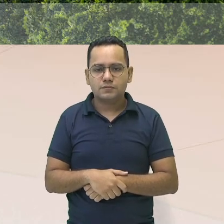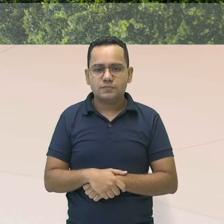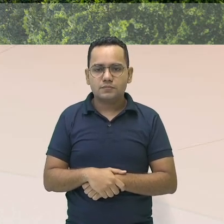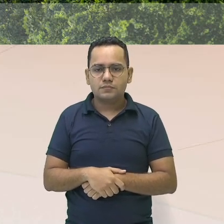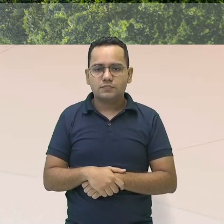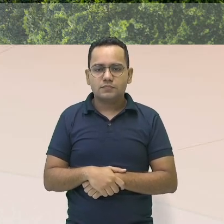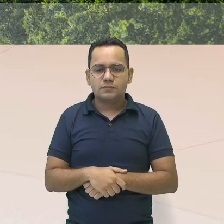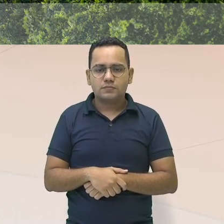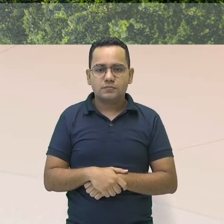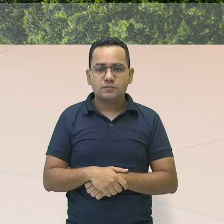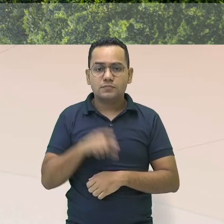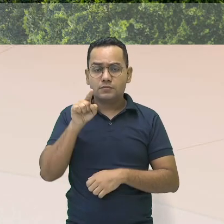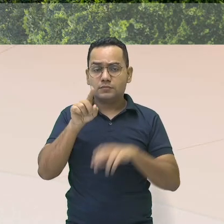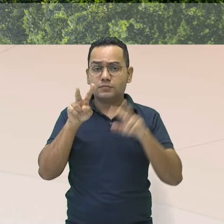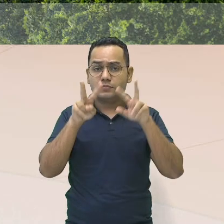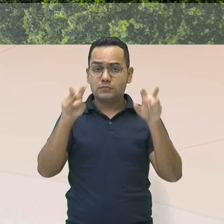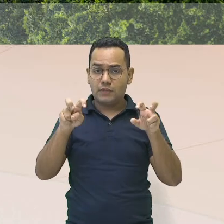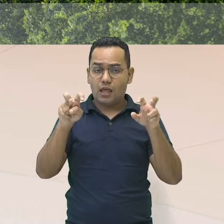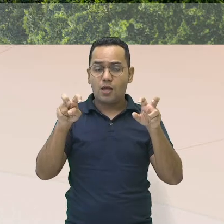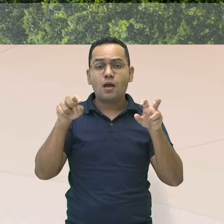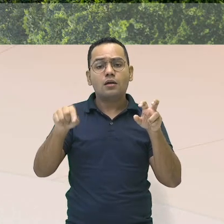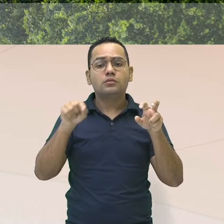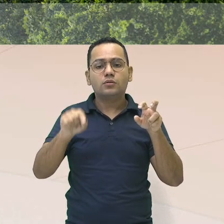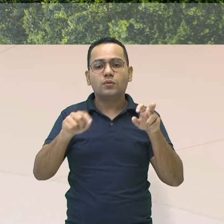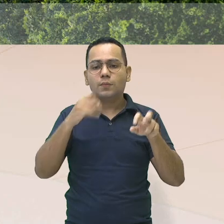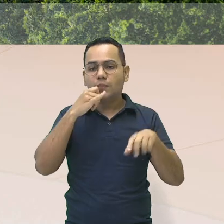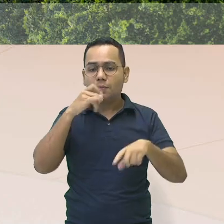ideia retirar os recursos da